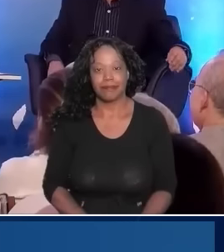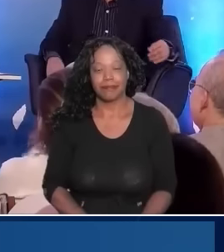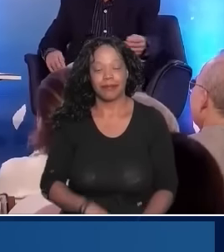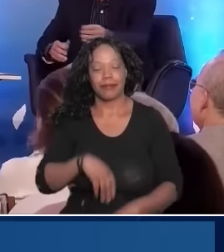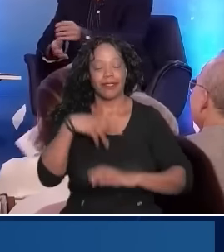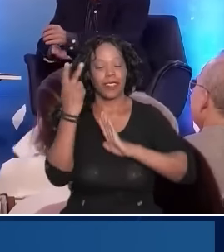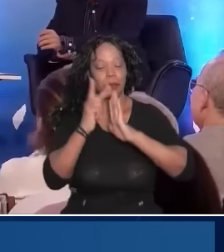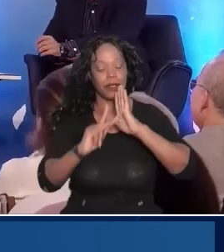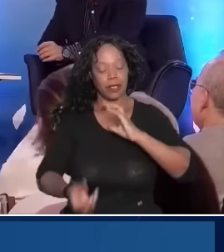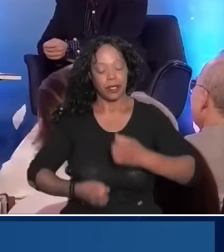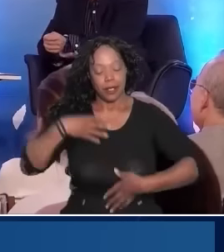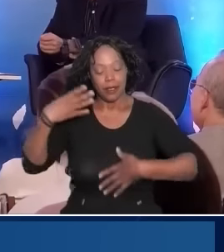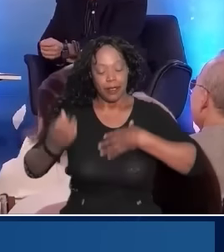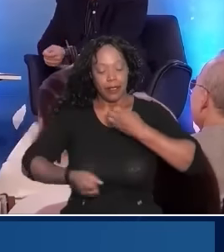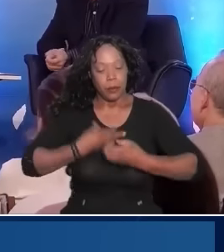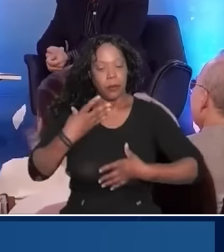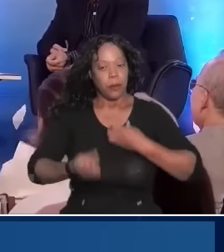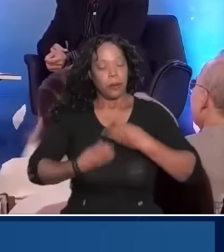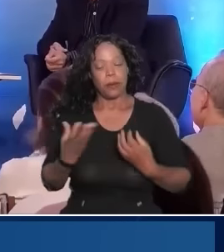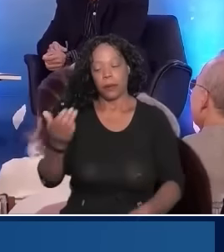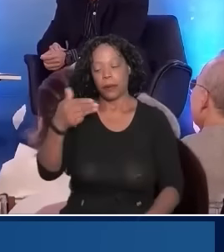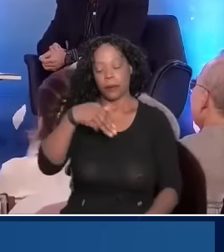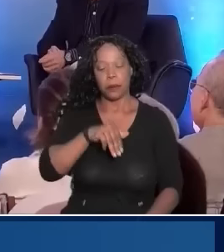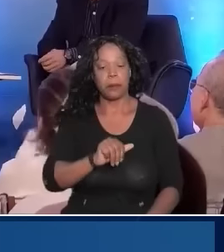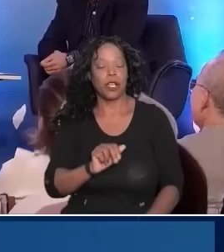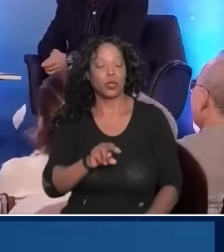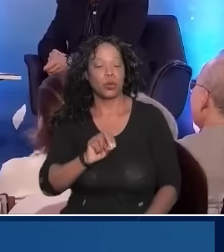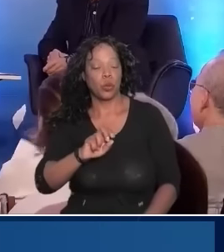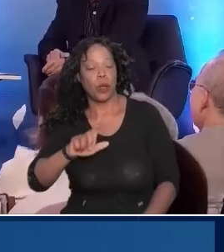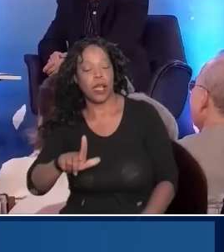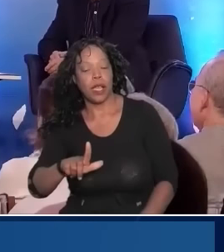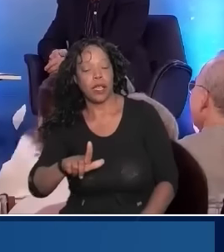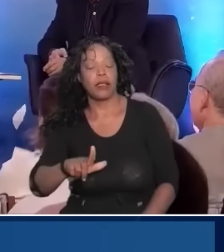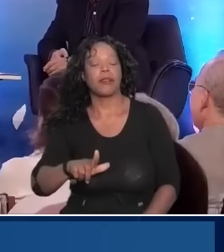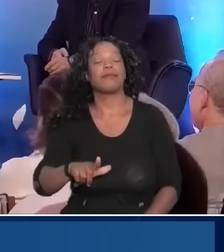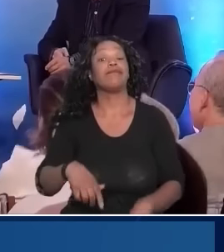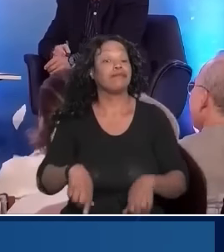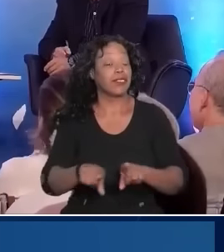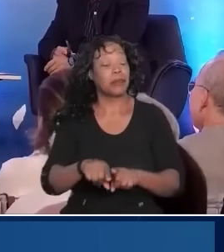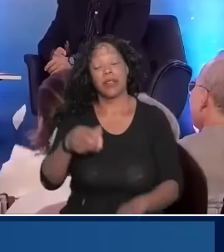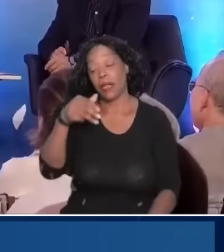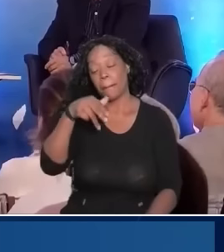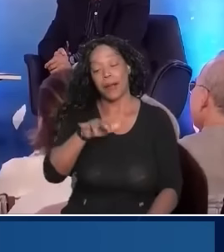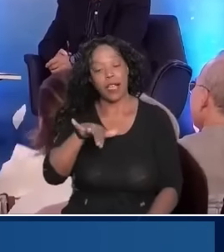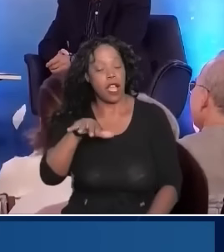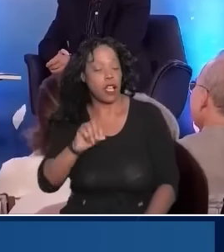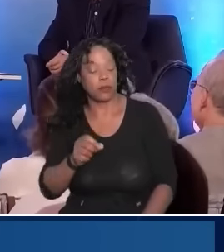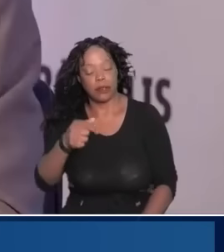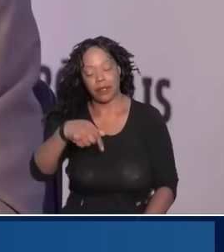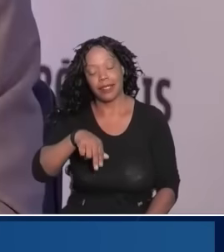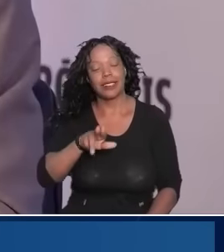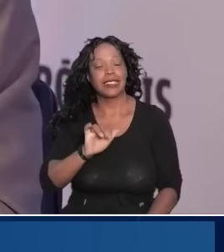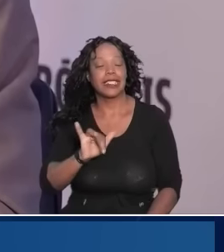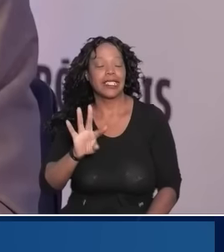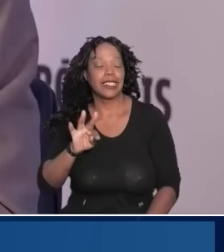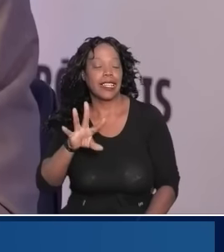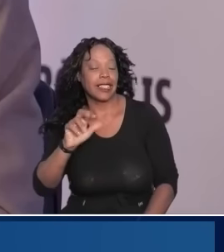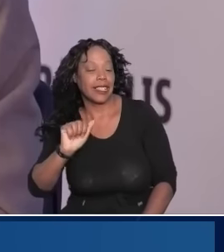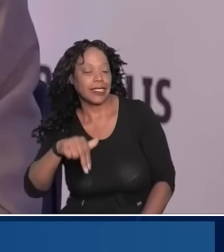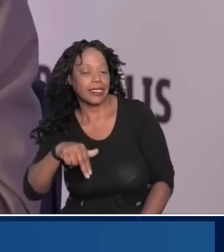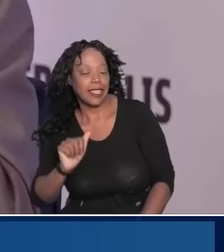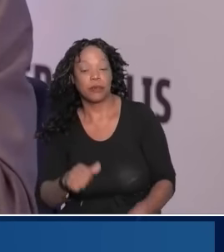grupos criminosos se organizem, né, e pratiquem crimes, né, por exemplo, né, essas células que